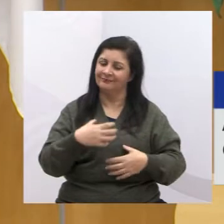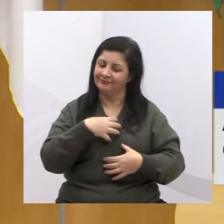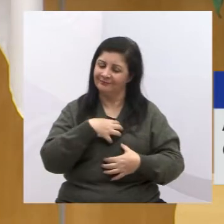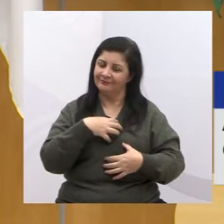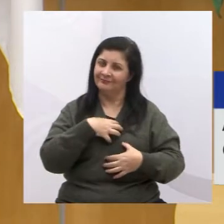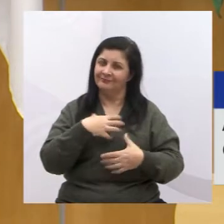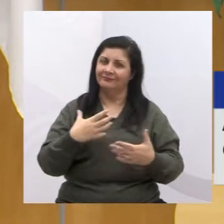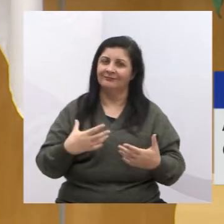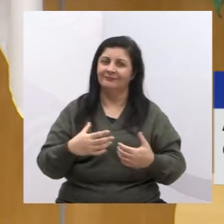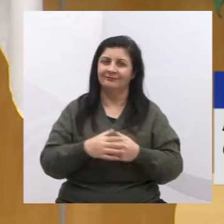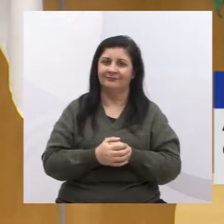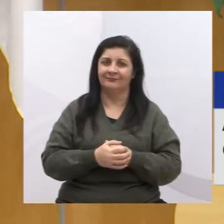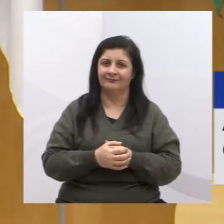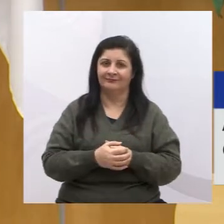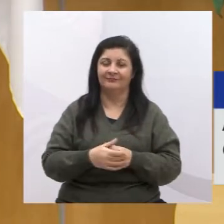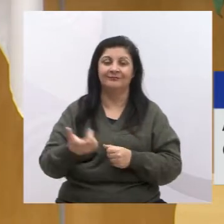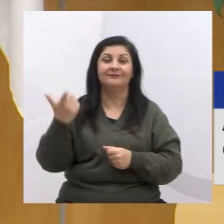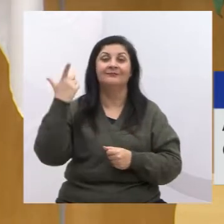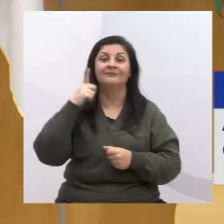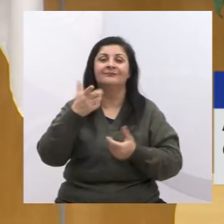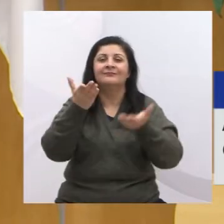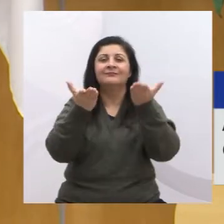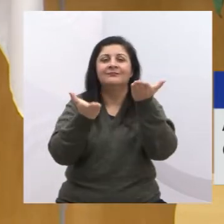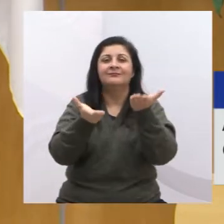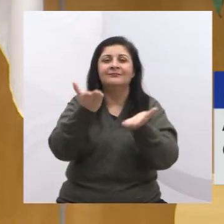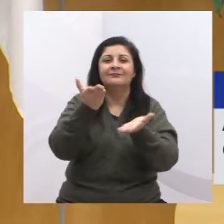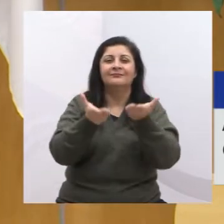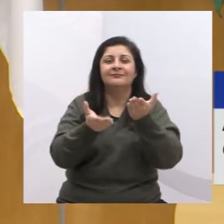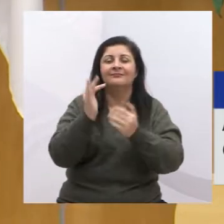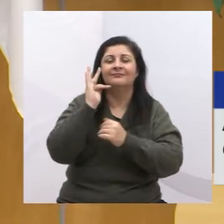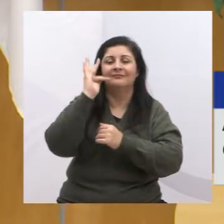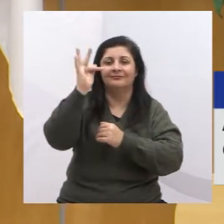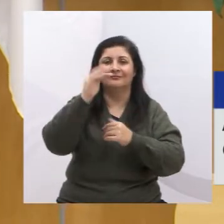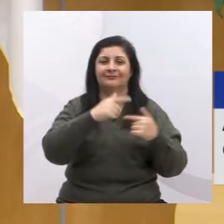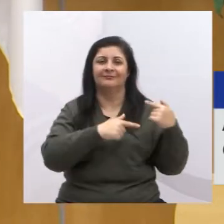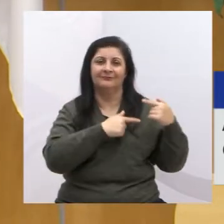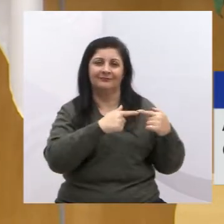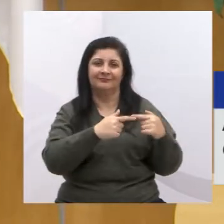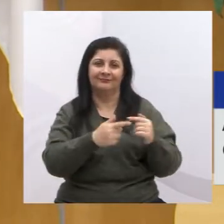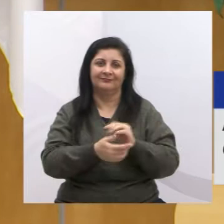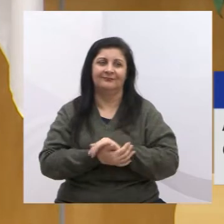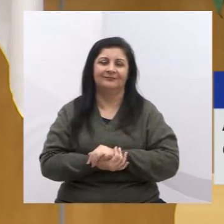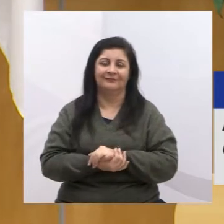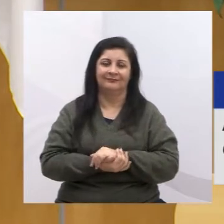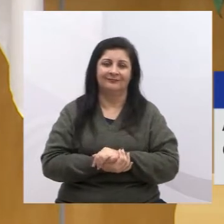e garantir um equilíbrio para as futuras gerações.